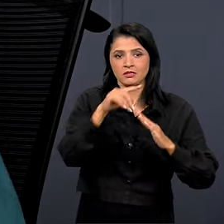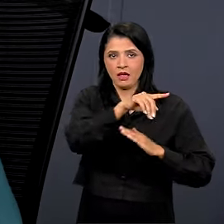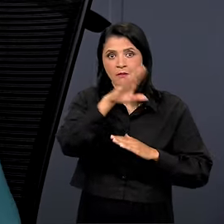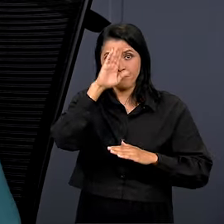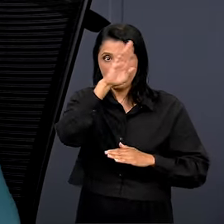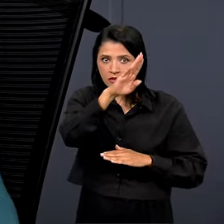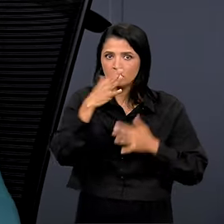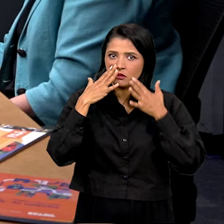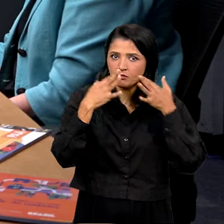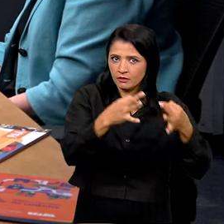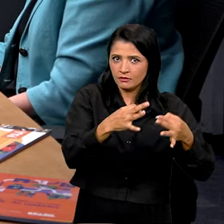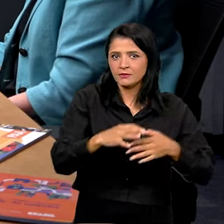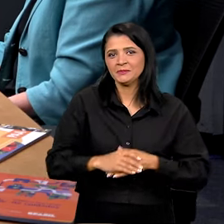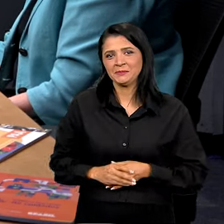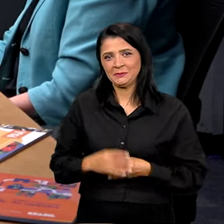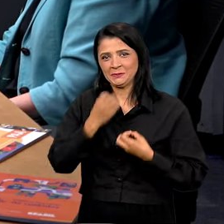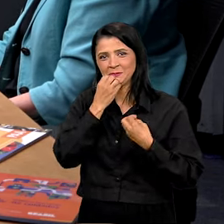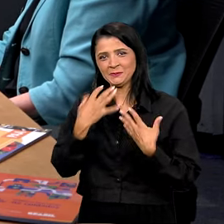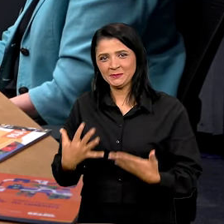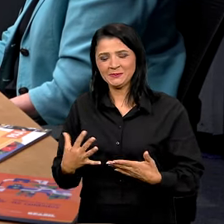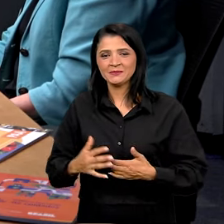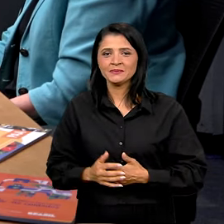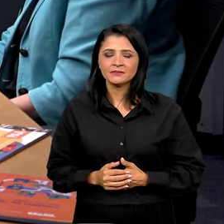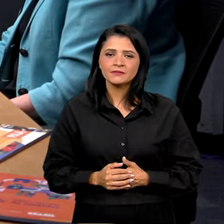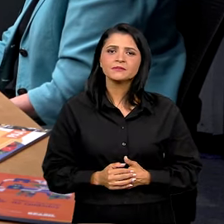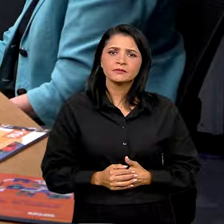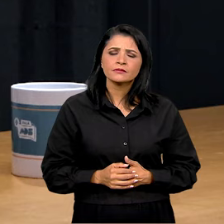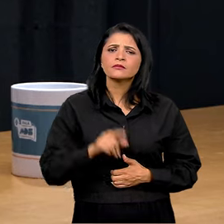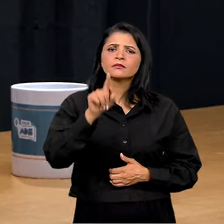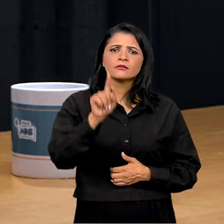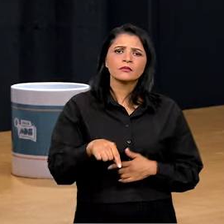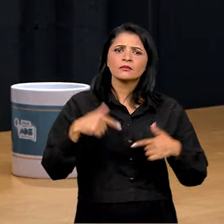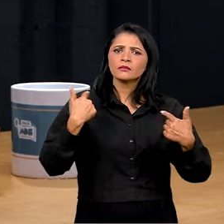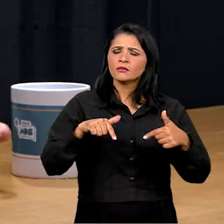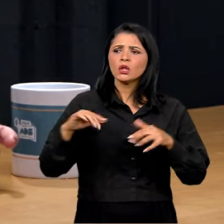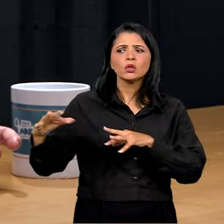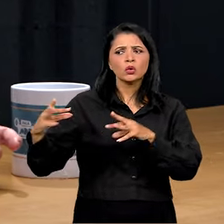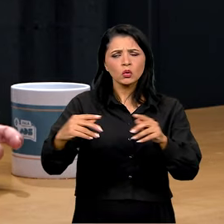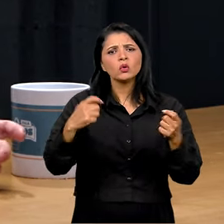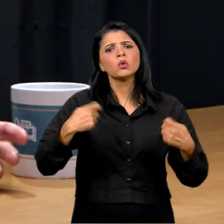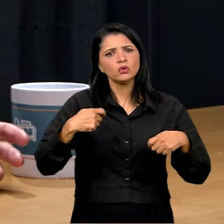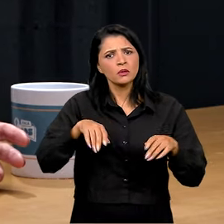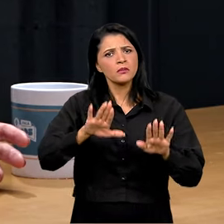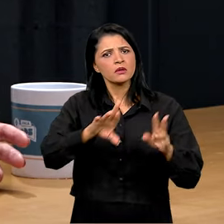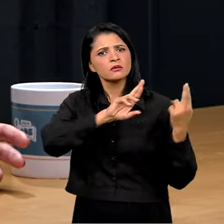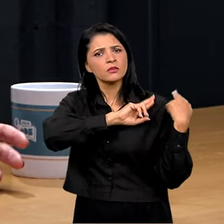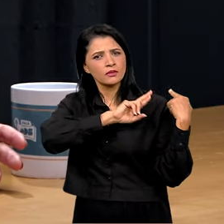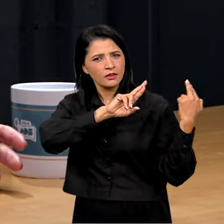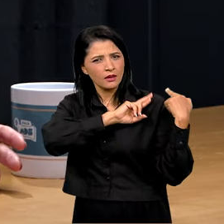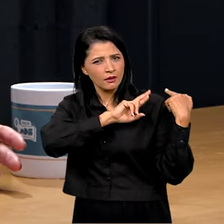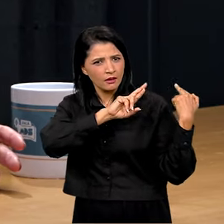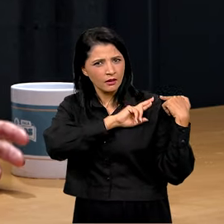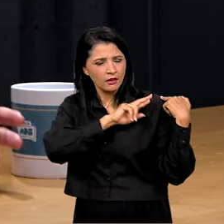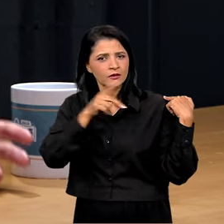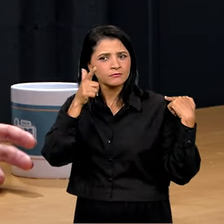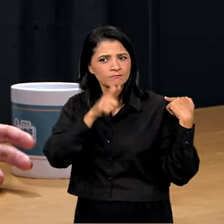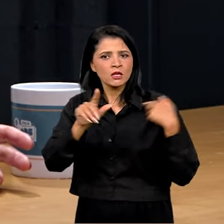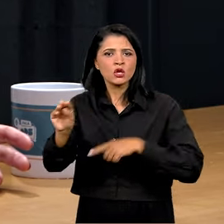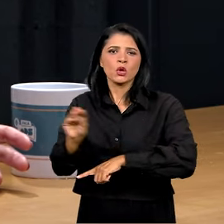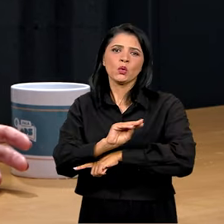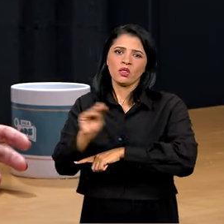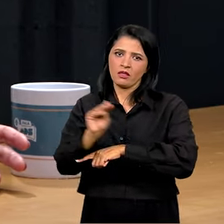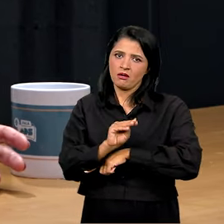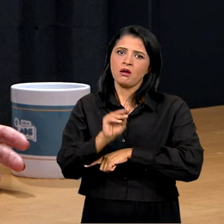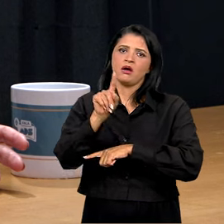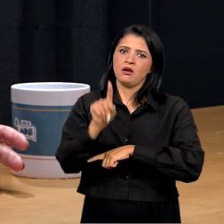setor chave que bom apesar de ser uma demanda de todos a responsabilidade pela provisão de